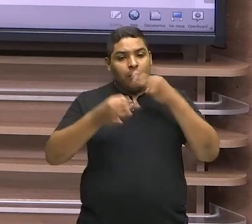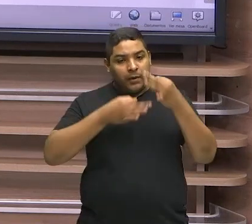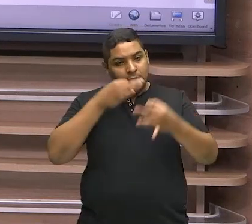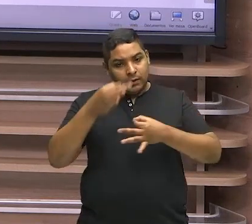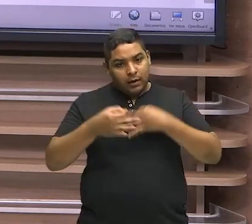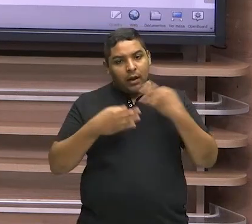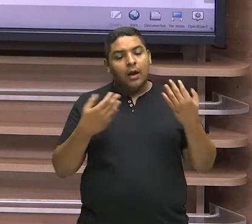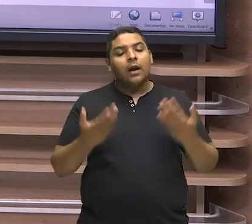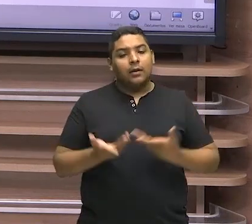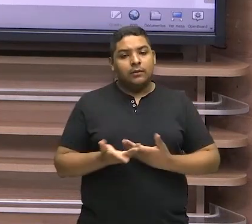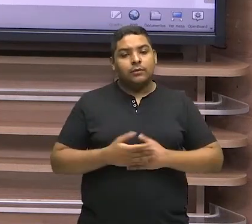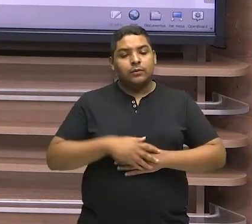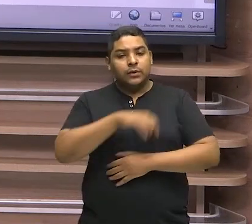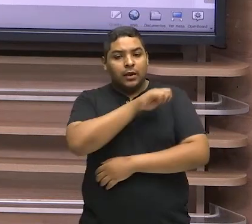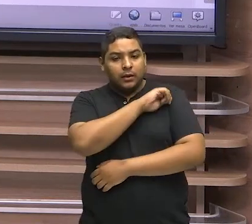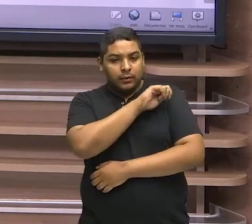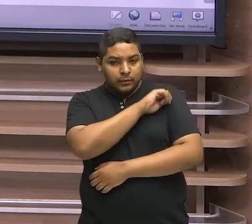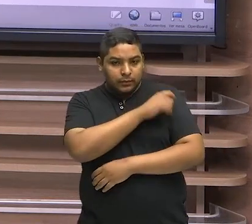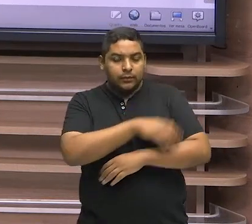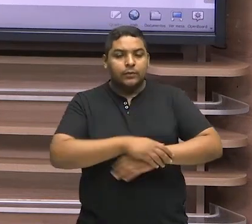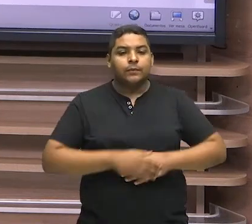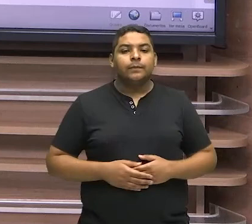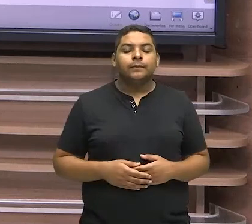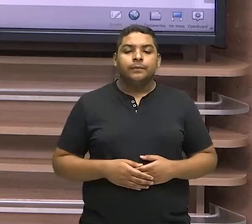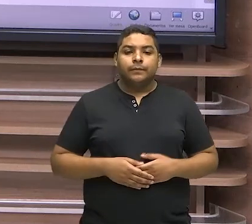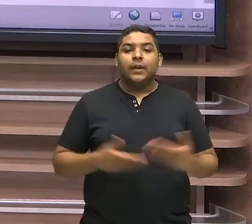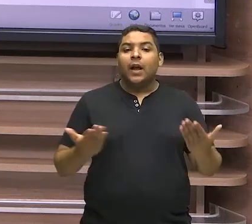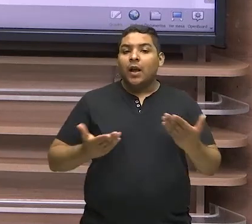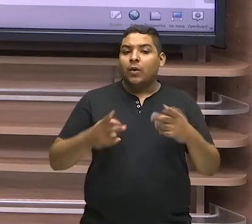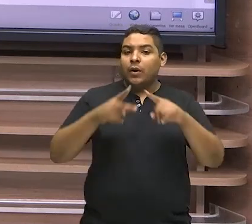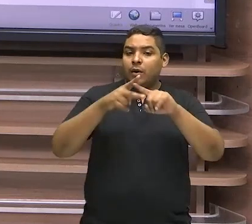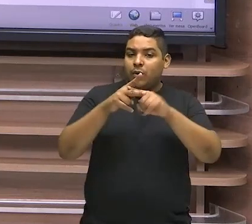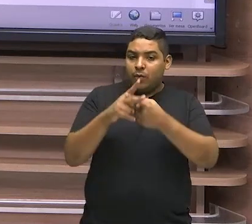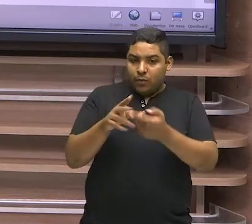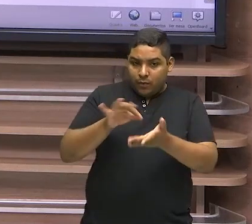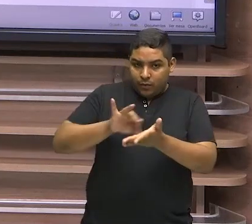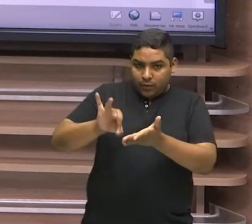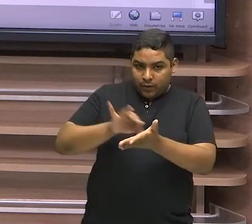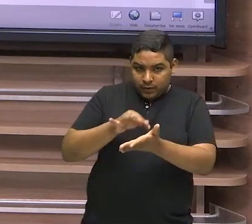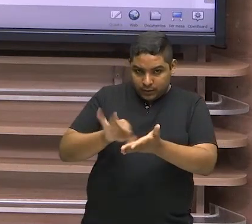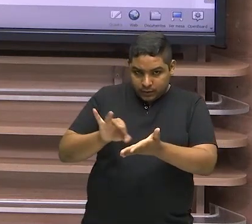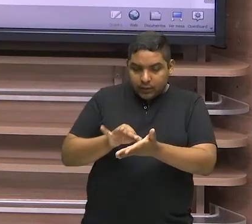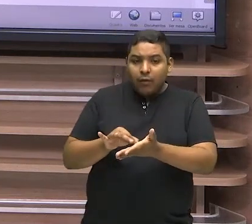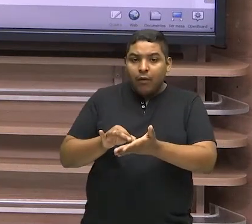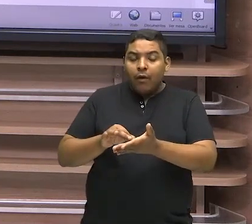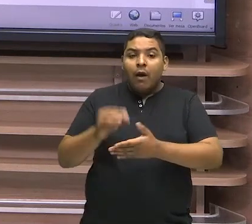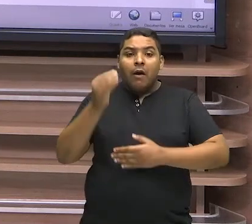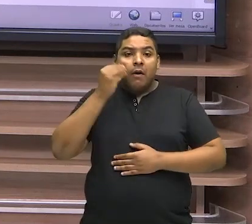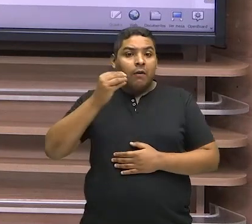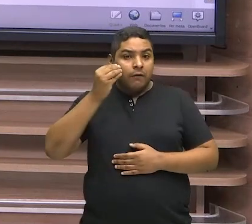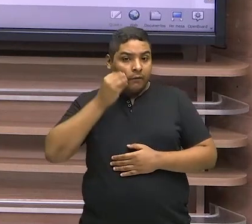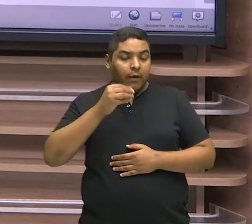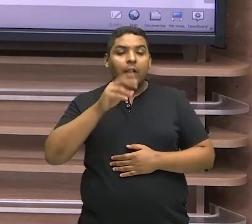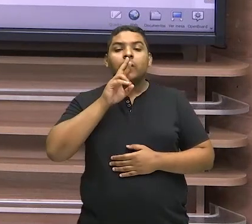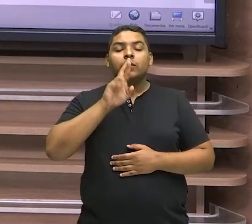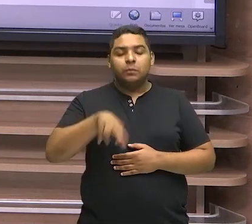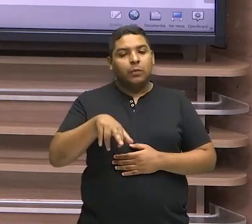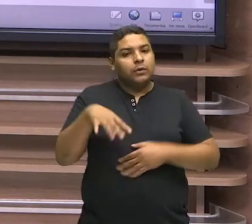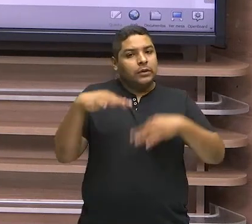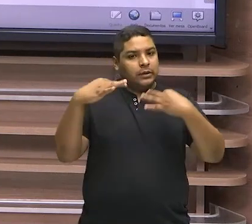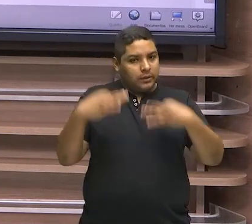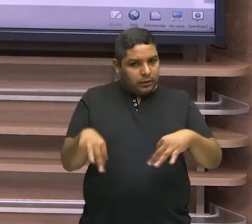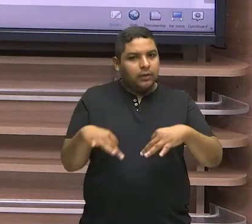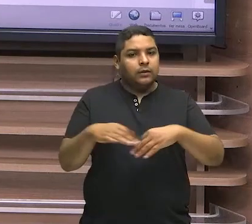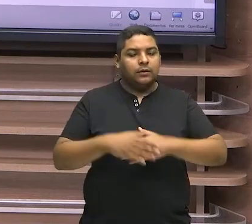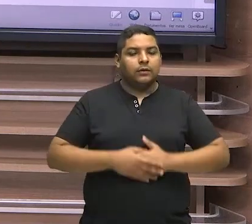dos nossos students. E agora a gente vai para a correção, vamos conferir a resposta direitinho, porque nós temos também, a primeira parte da aula foi